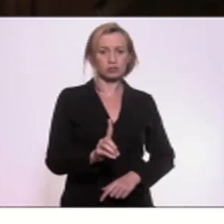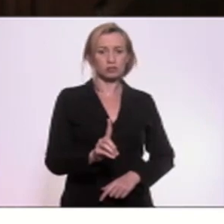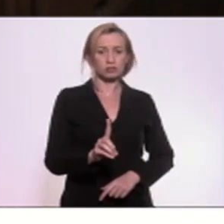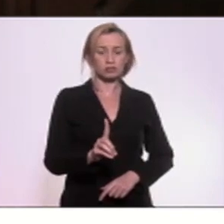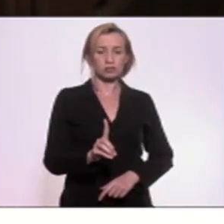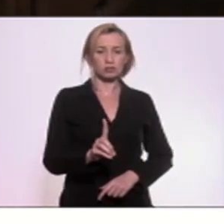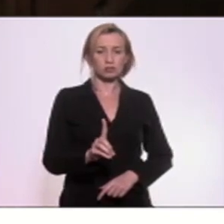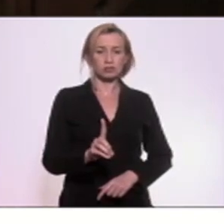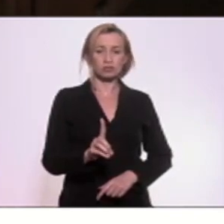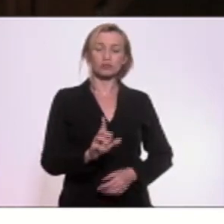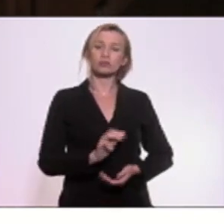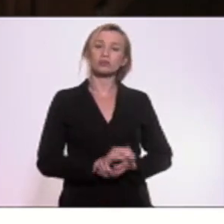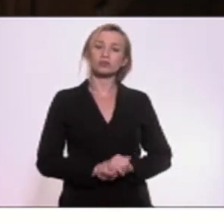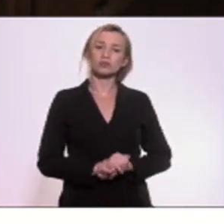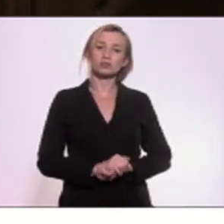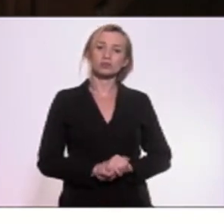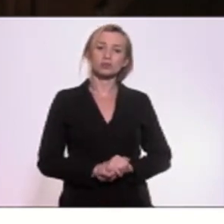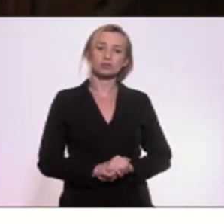sediava,